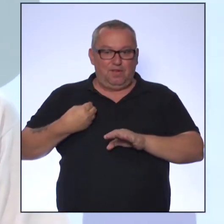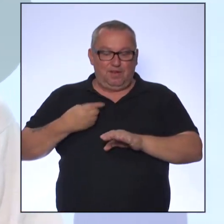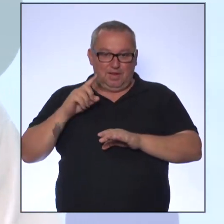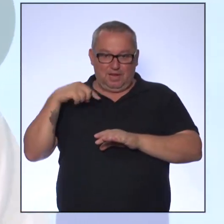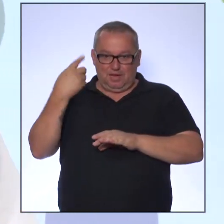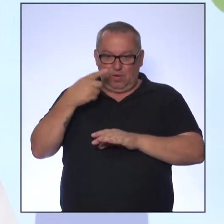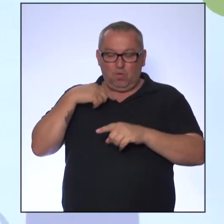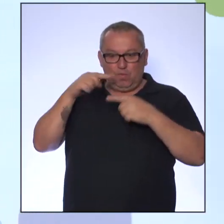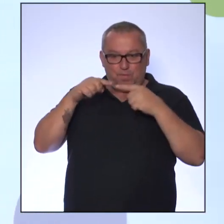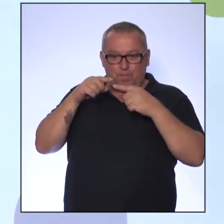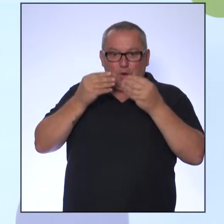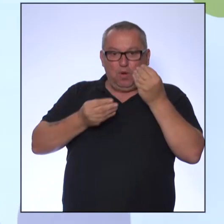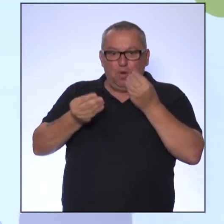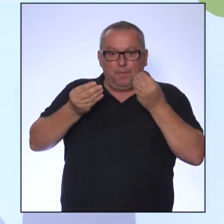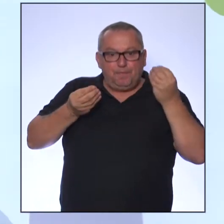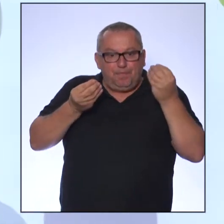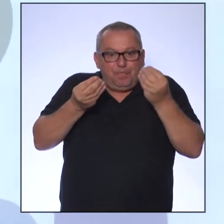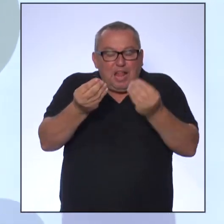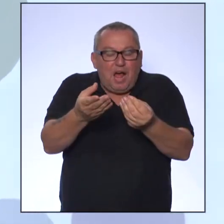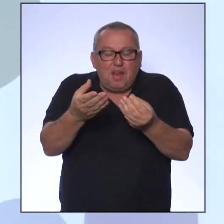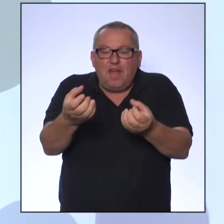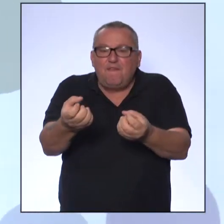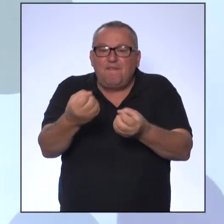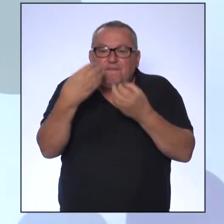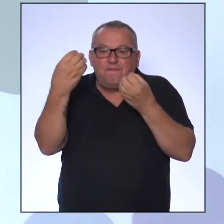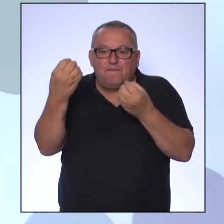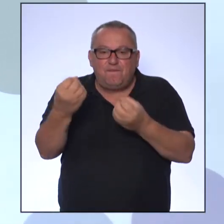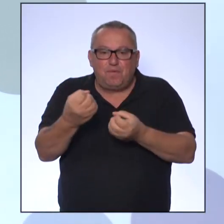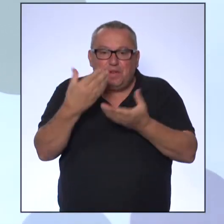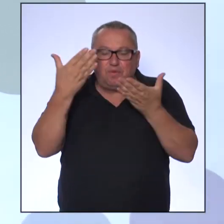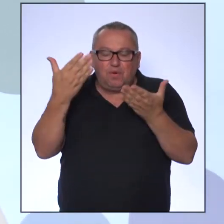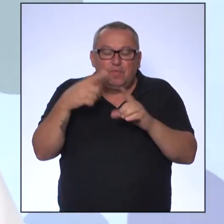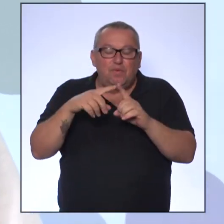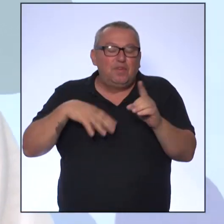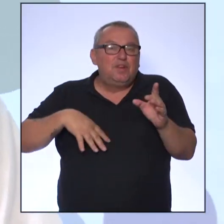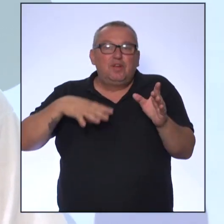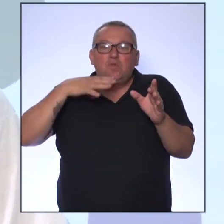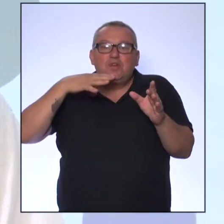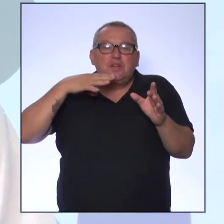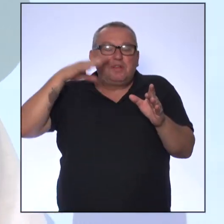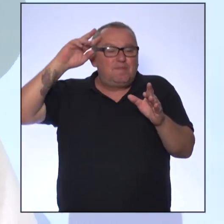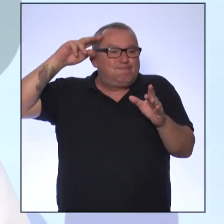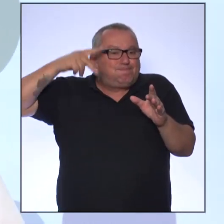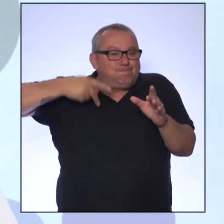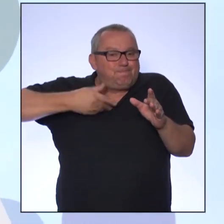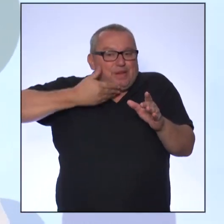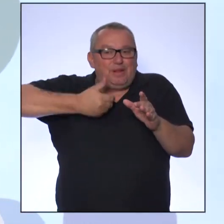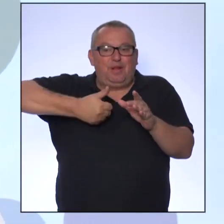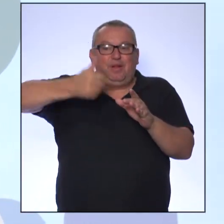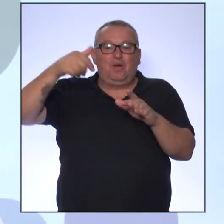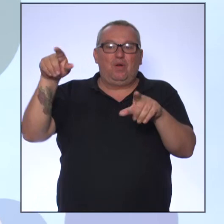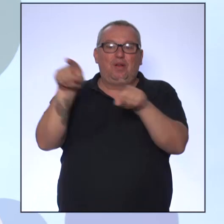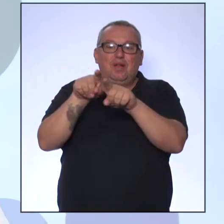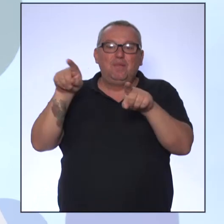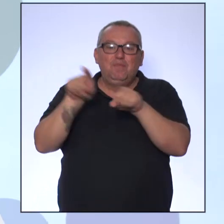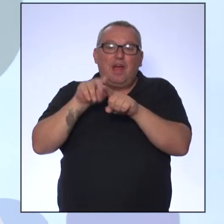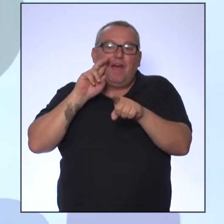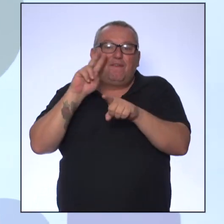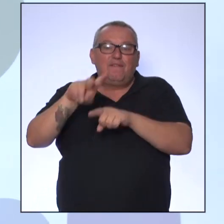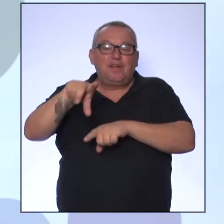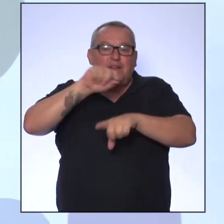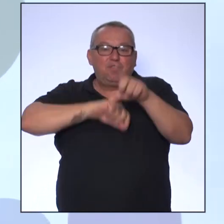é trazer para vocês elementos para que vocês se conheçam melhor, conheçam as suas escolhas, e também conheçam